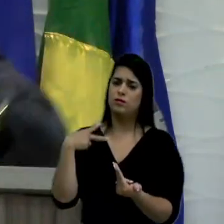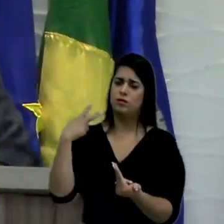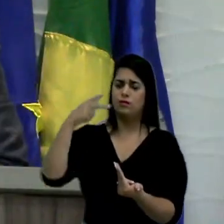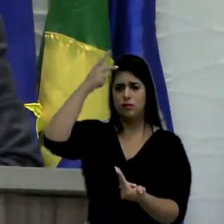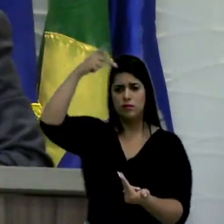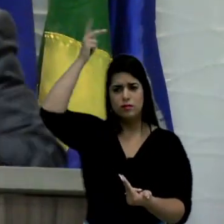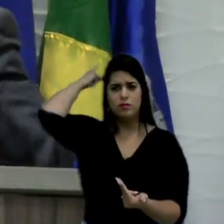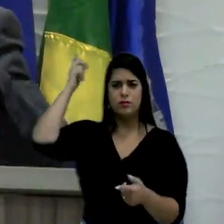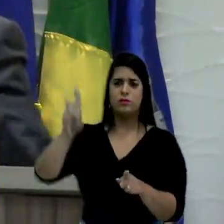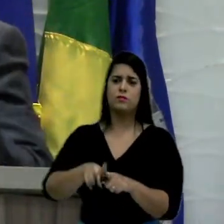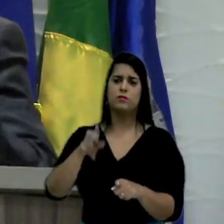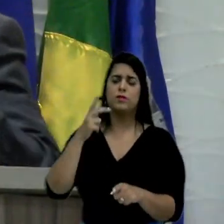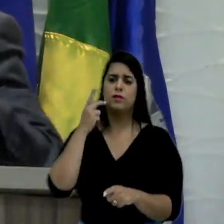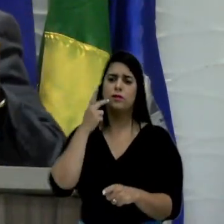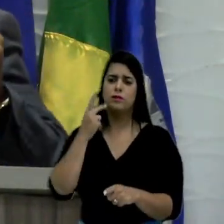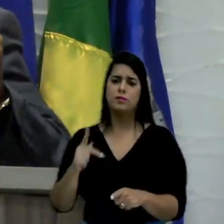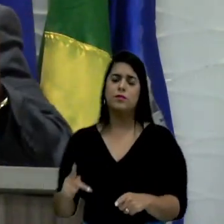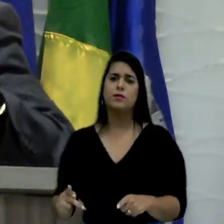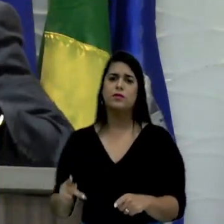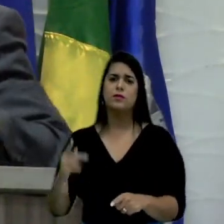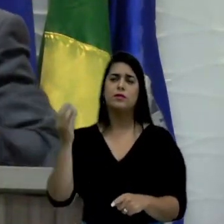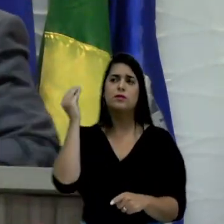Evandro Marinho, que tenta